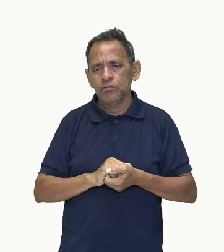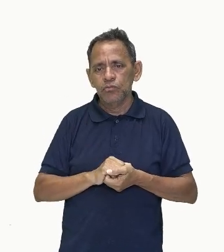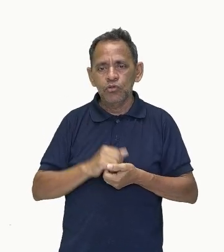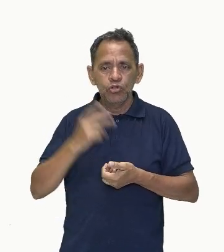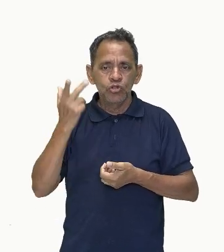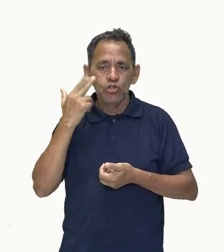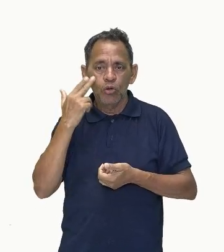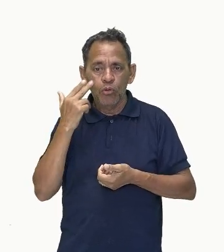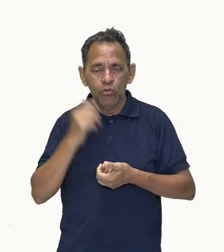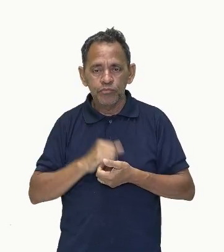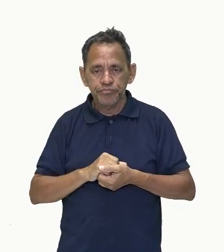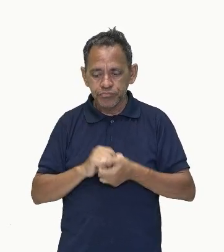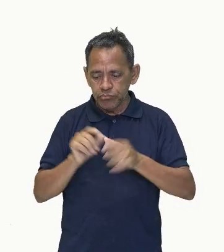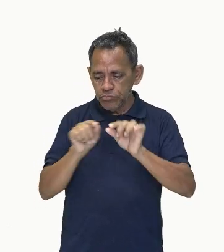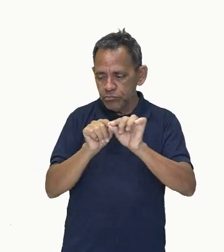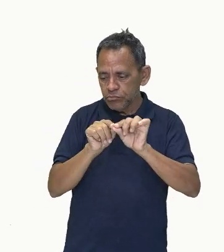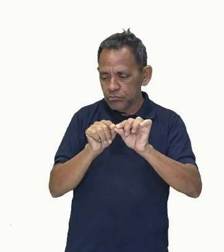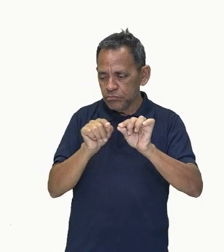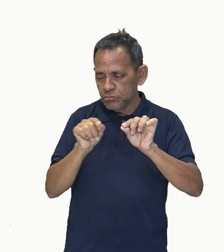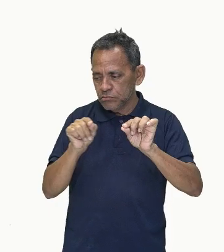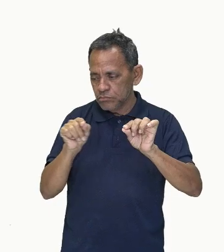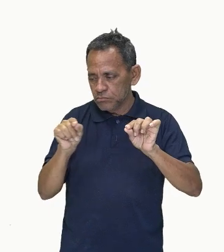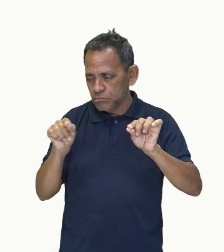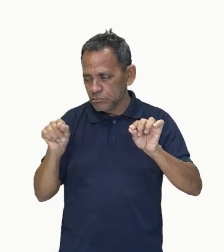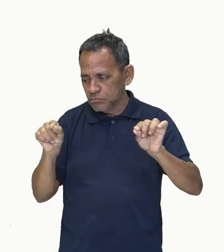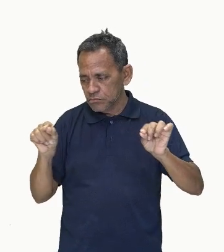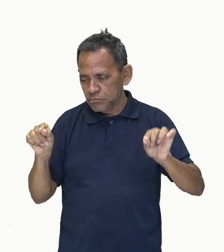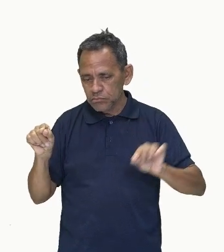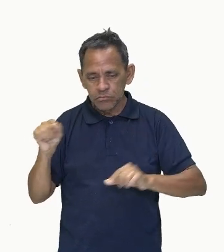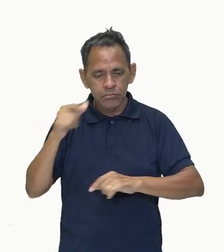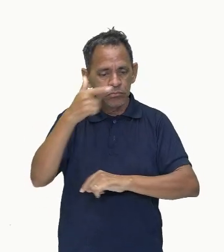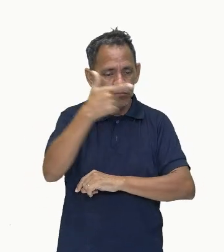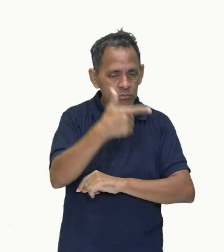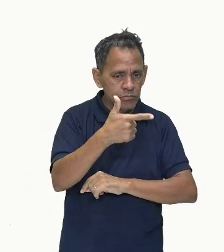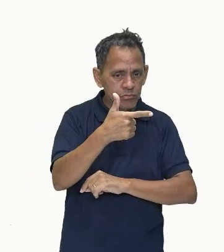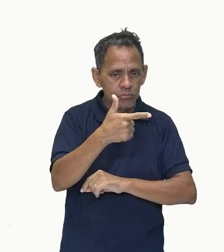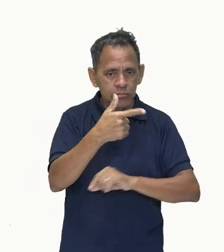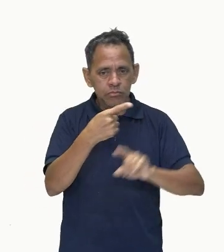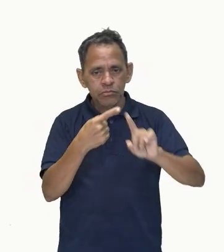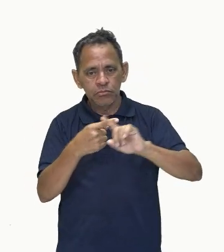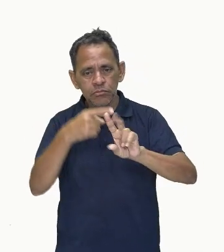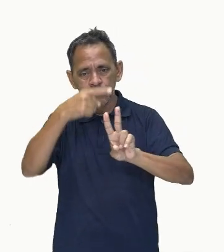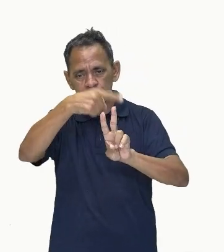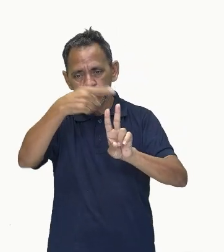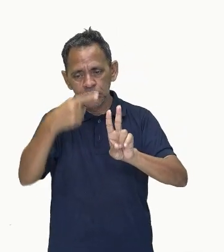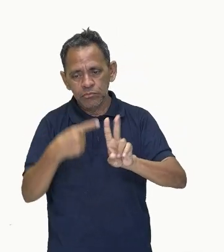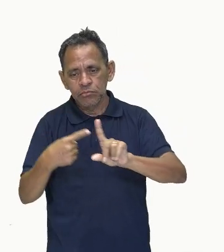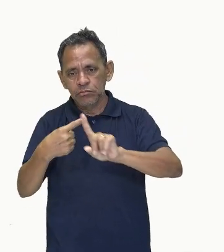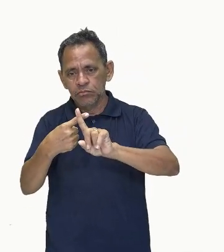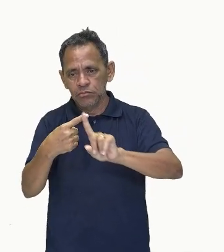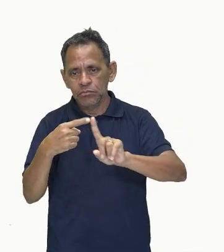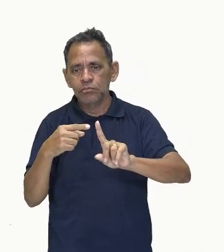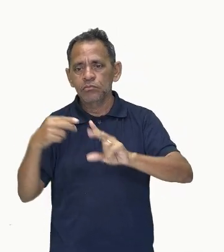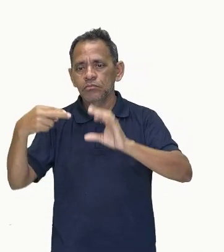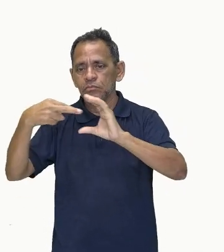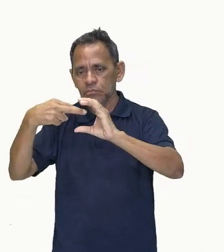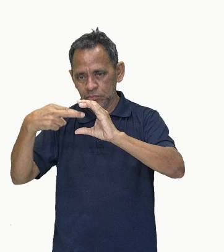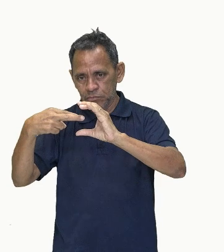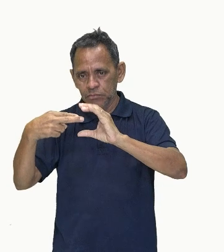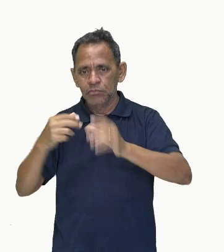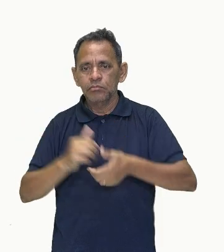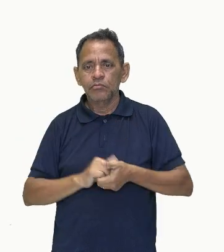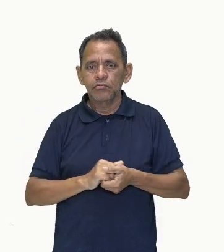Ó, comprimento 2 vezes o valor de π vezes o raio.